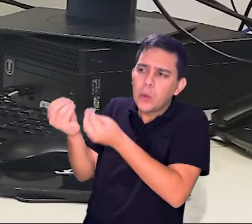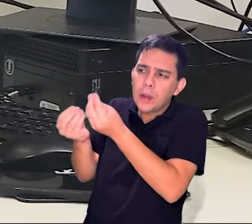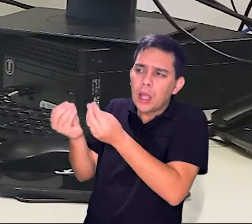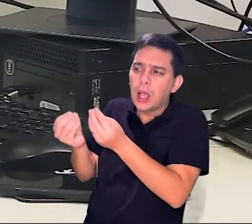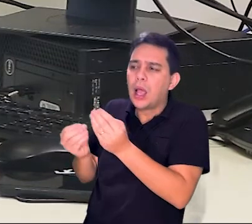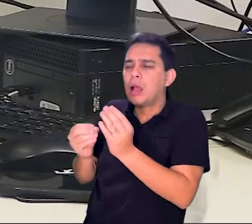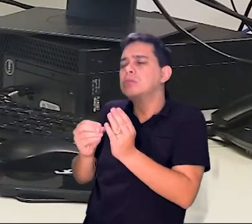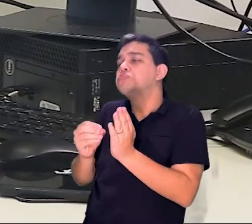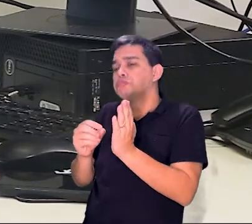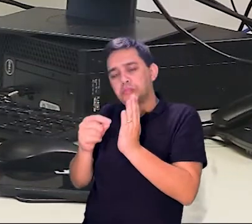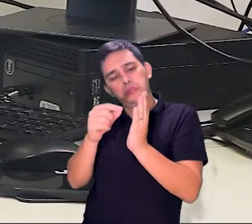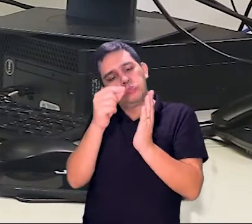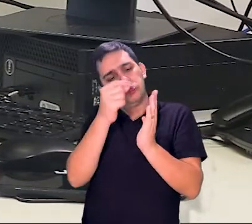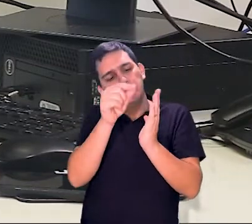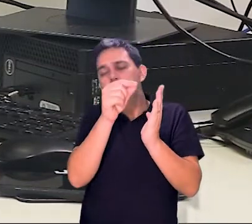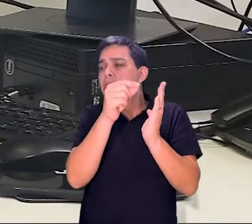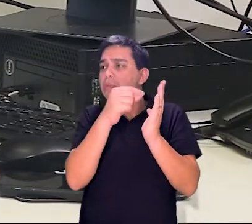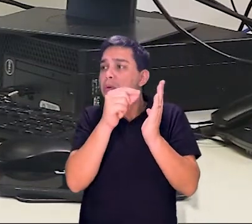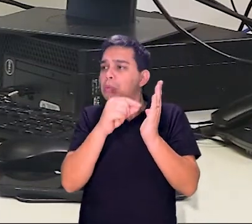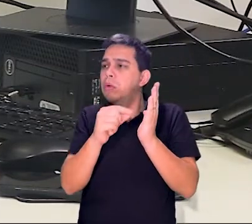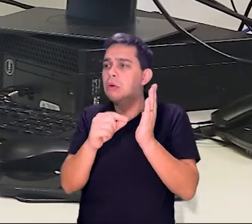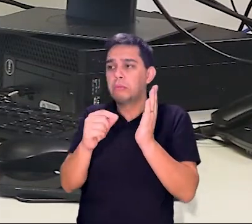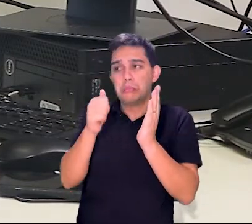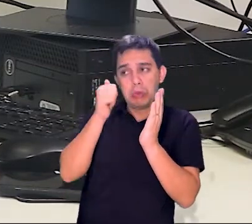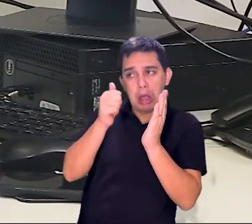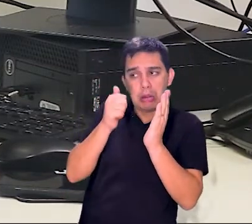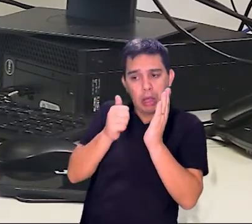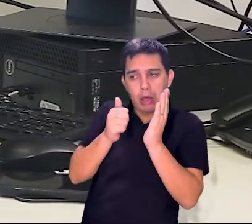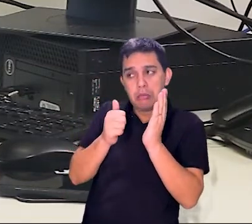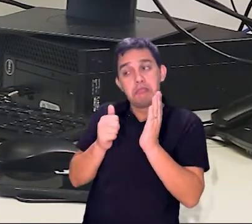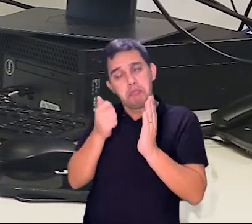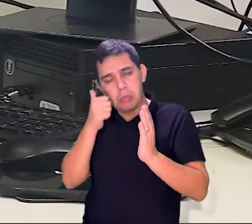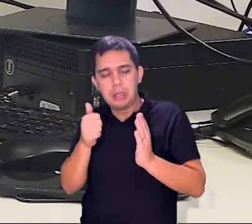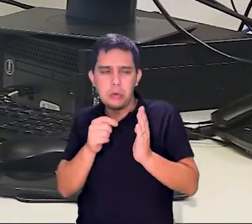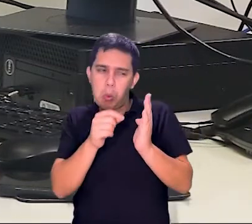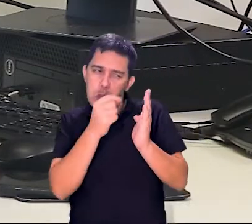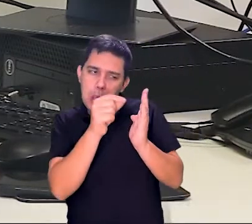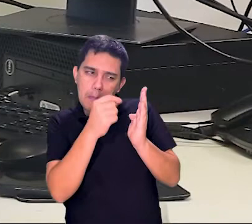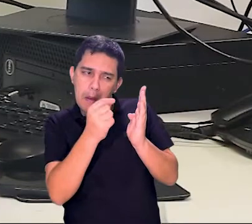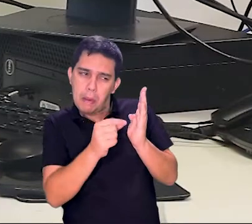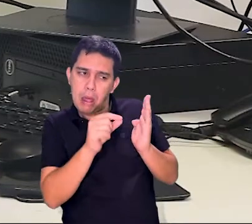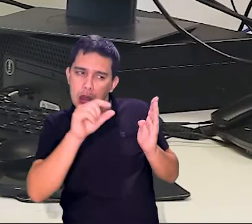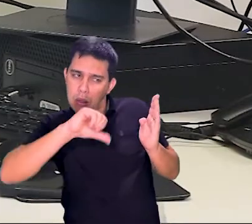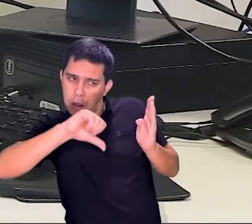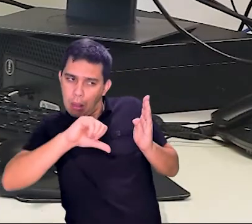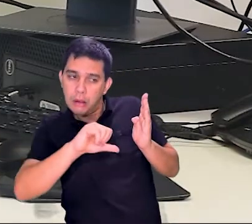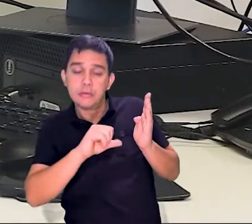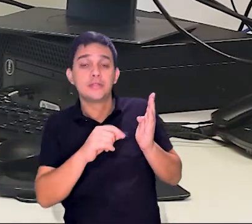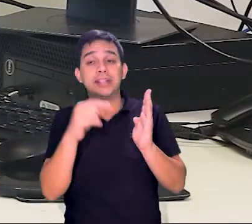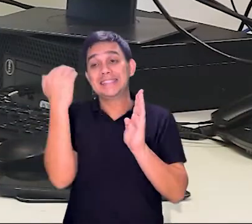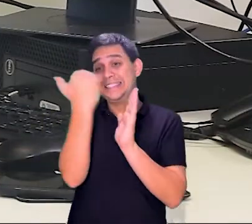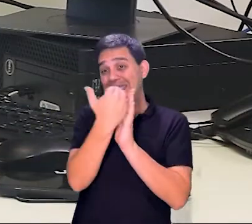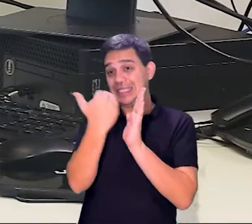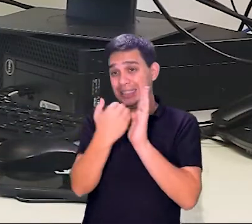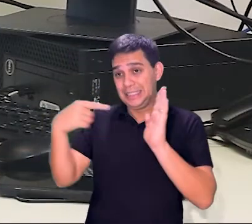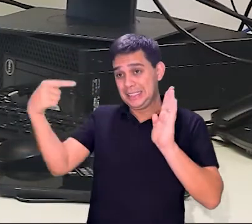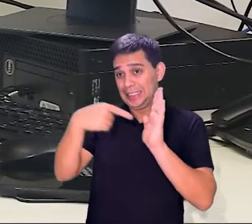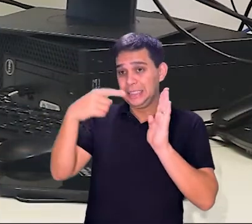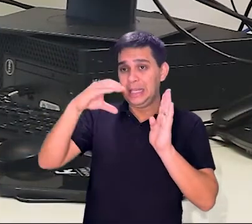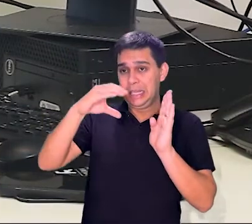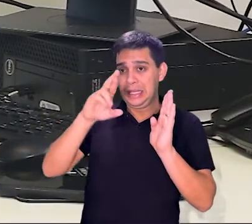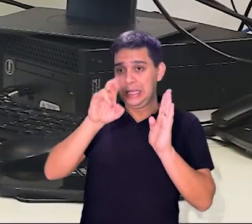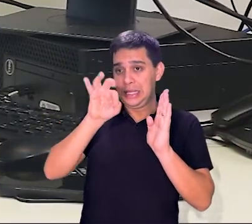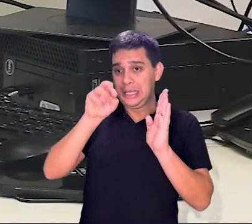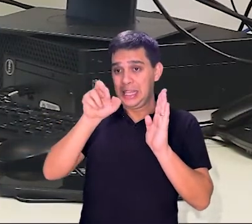instituições. Então, a base da nossa fiscalização se faz em cima desses critérios. E aí, através